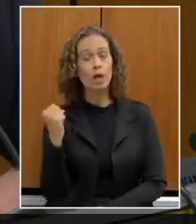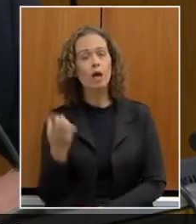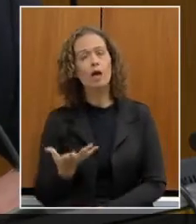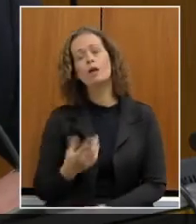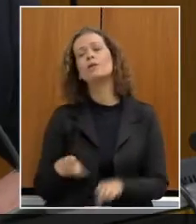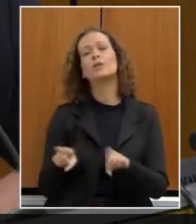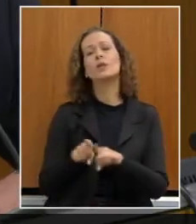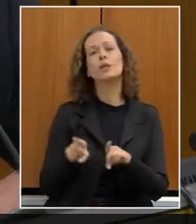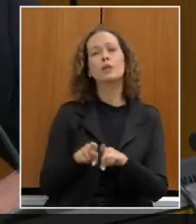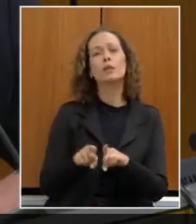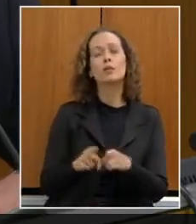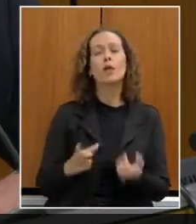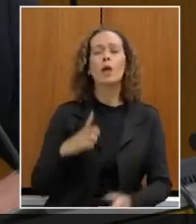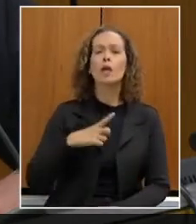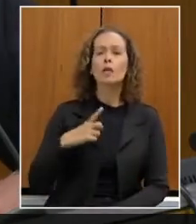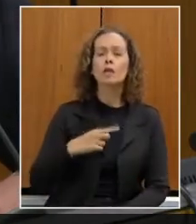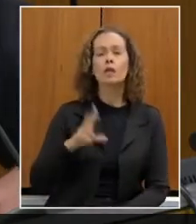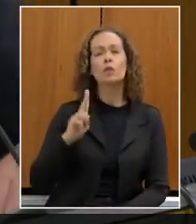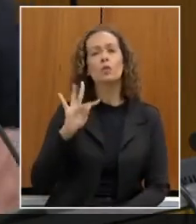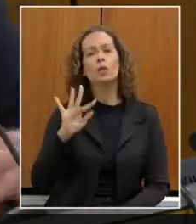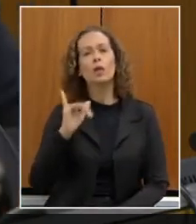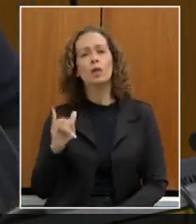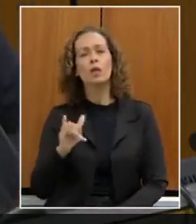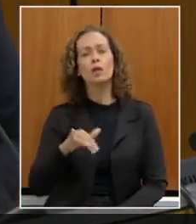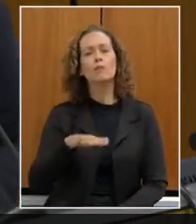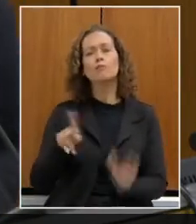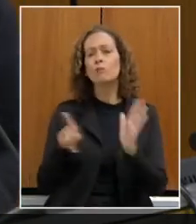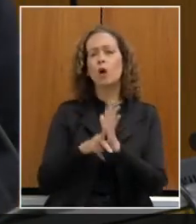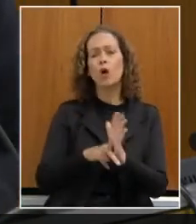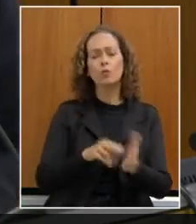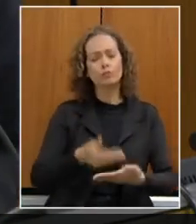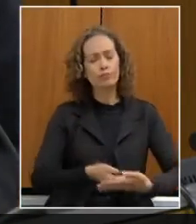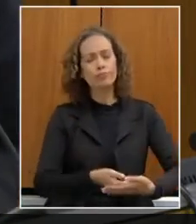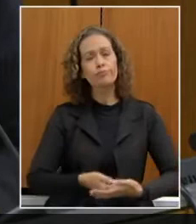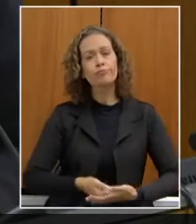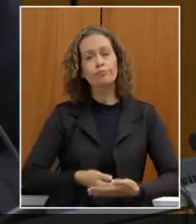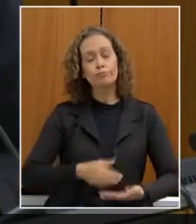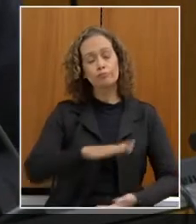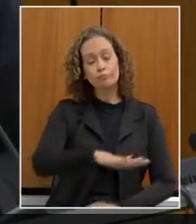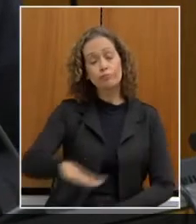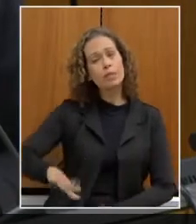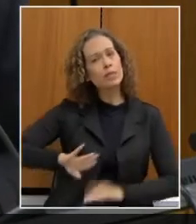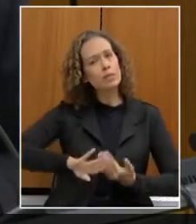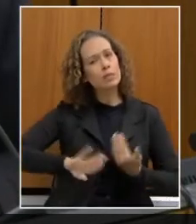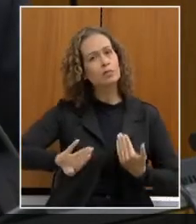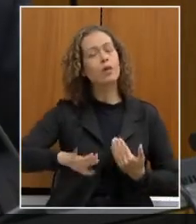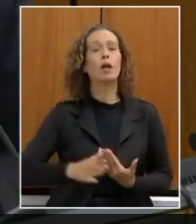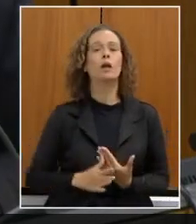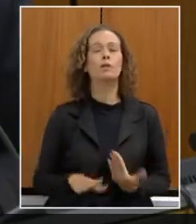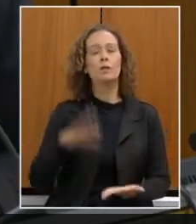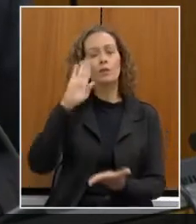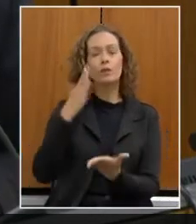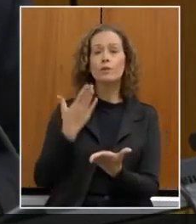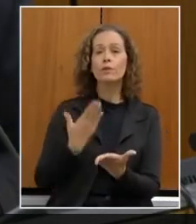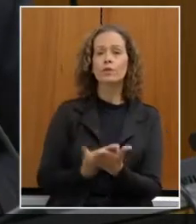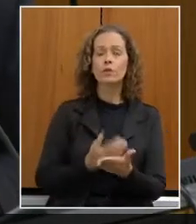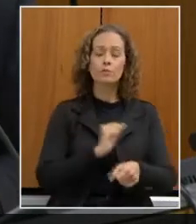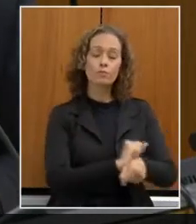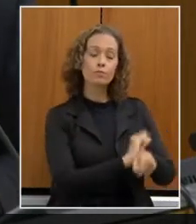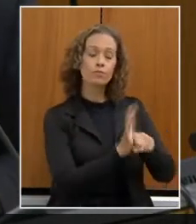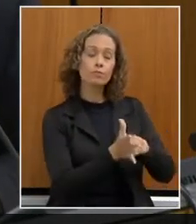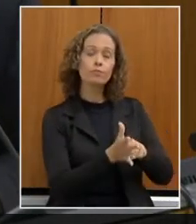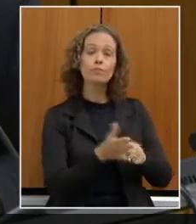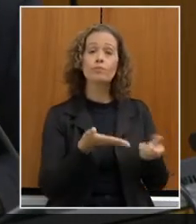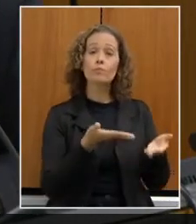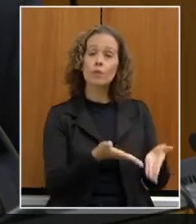o seu canguru e o seu UTI pediátrico separado. Isso é transformador e eu acho que nesses municípios como Montes Claros é importante